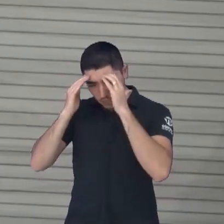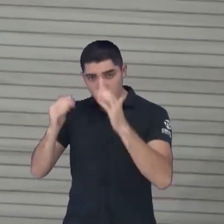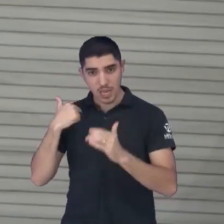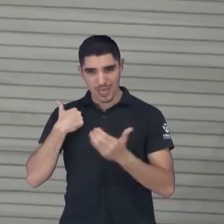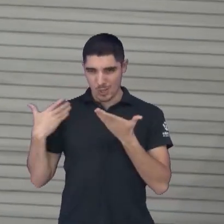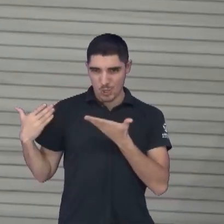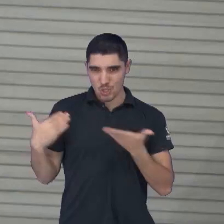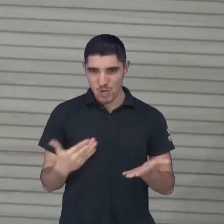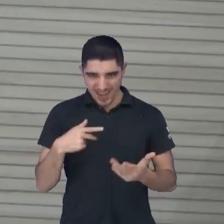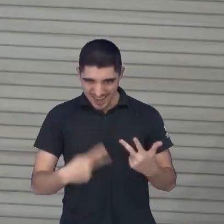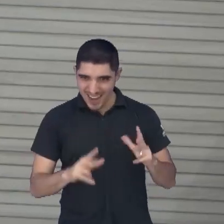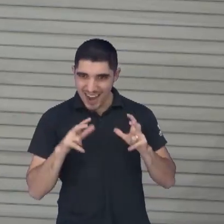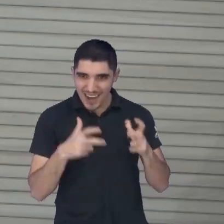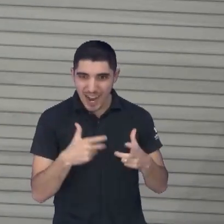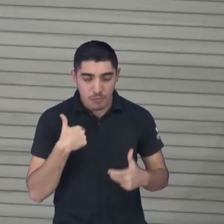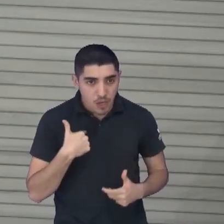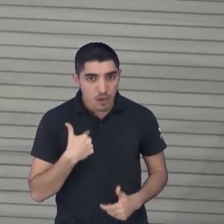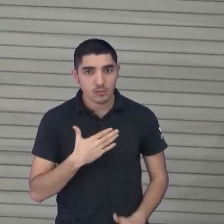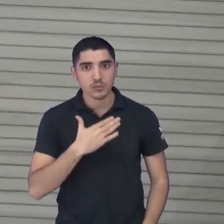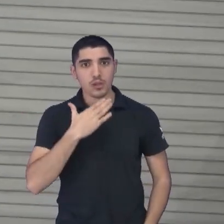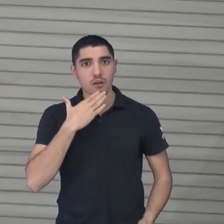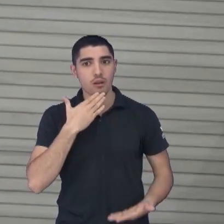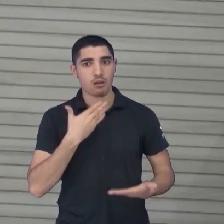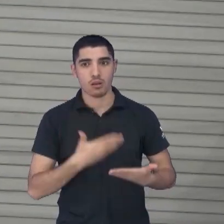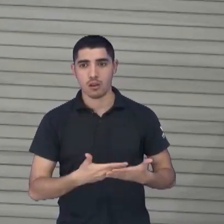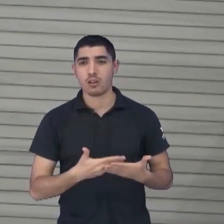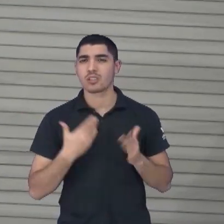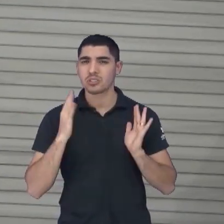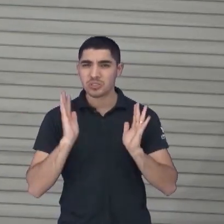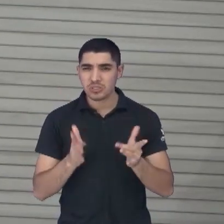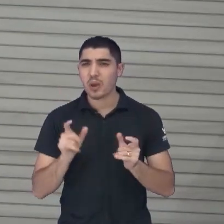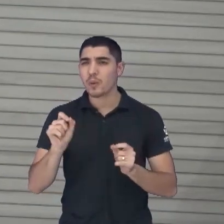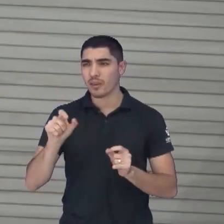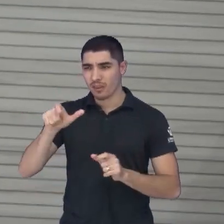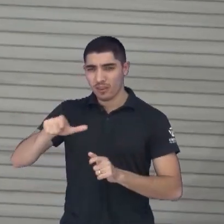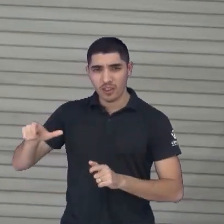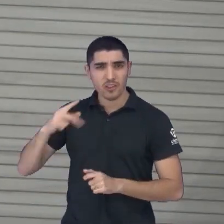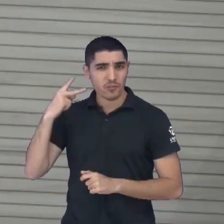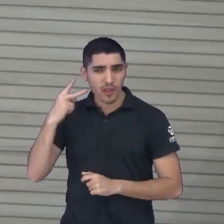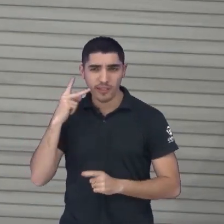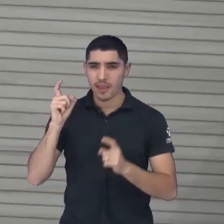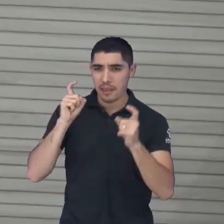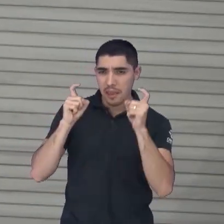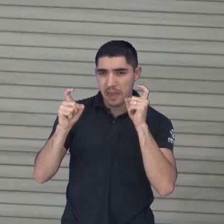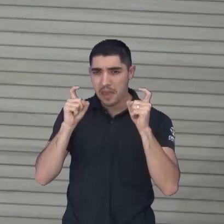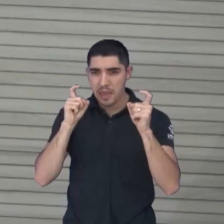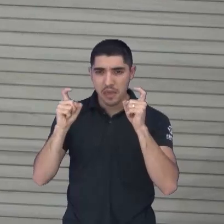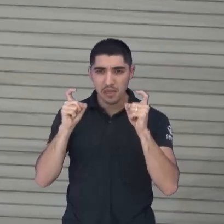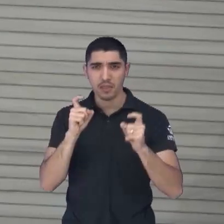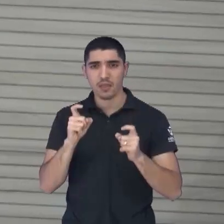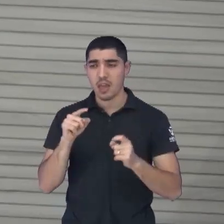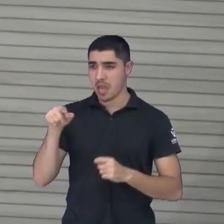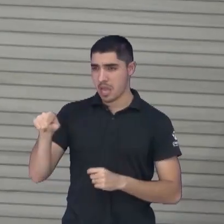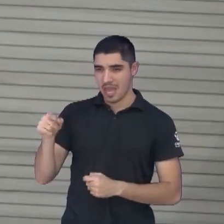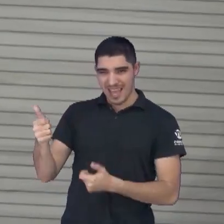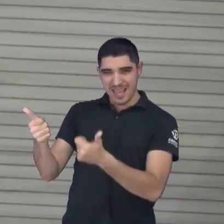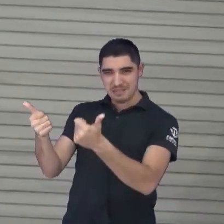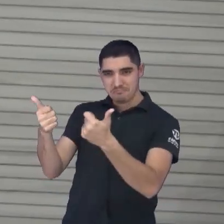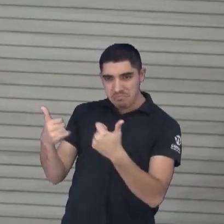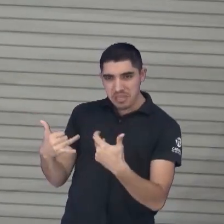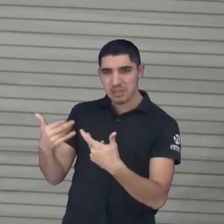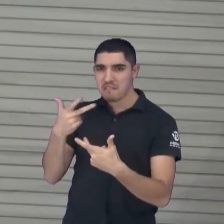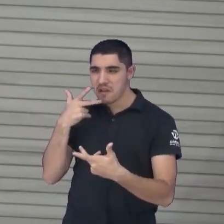aqui dentro. Estou cansado de reuniões com vereadores aqui dentro, que dá uma palavra e depois, na hora de